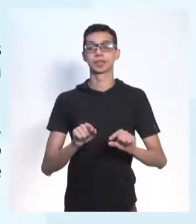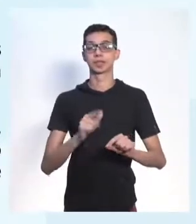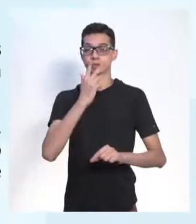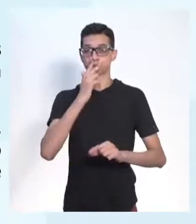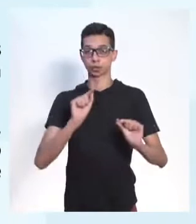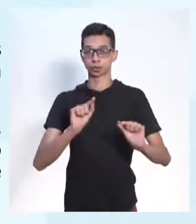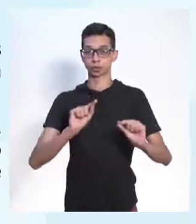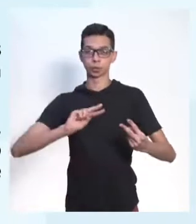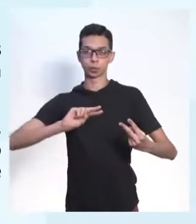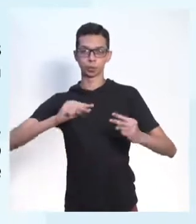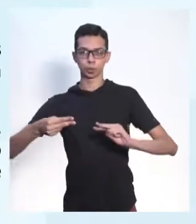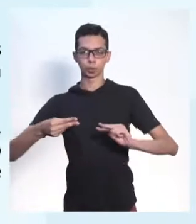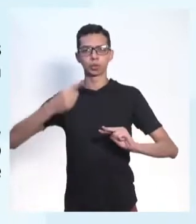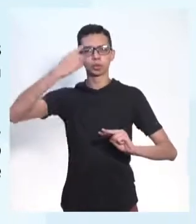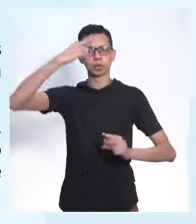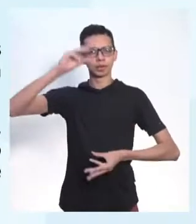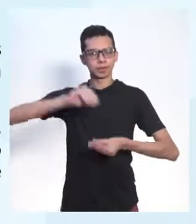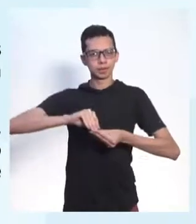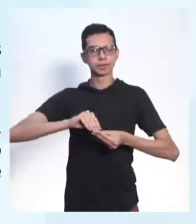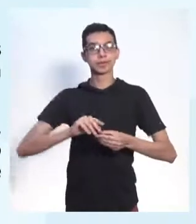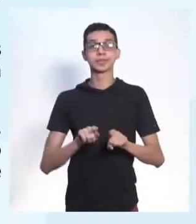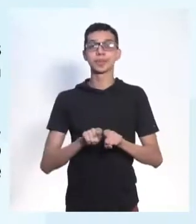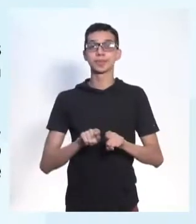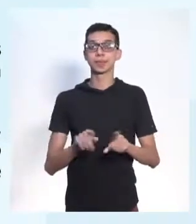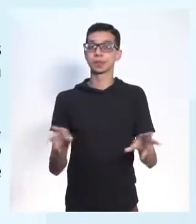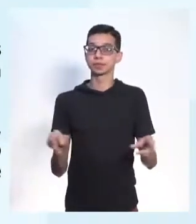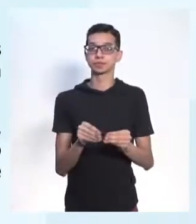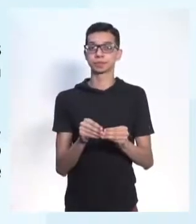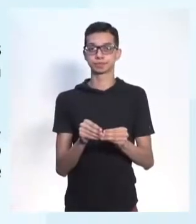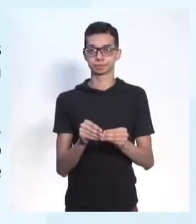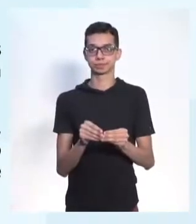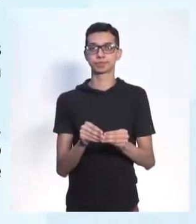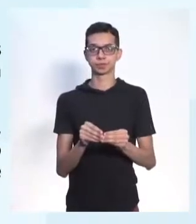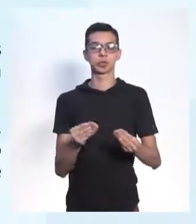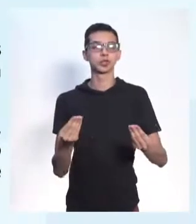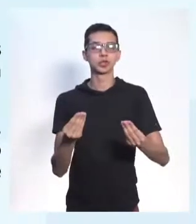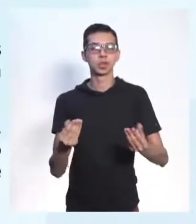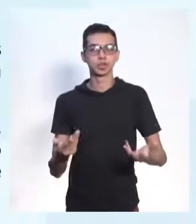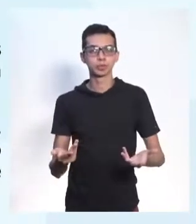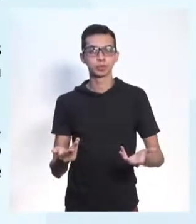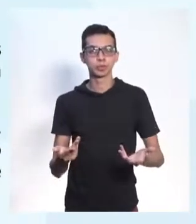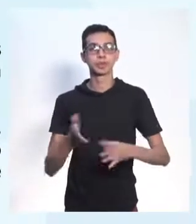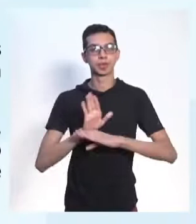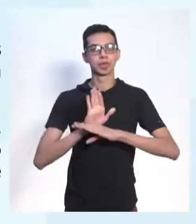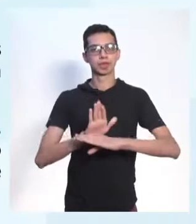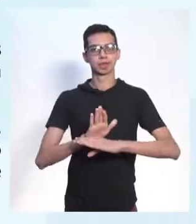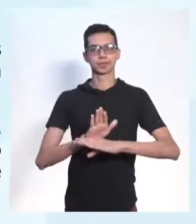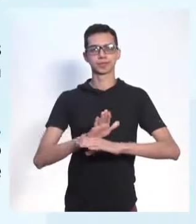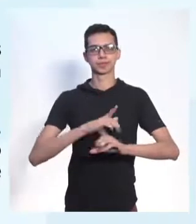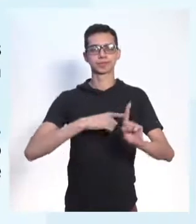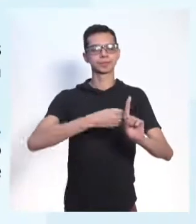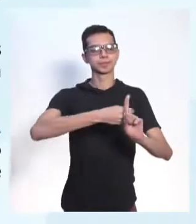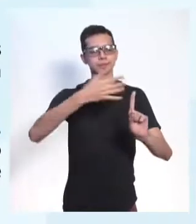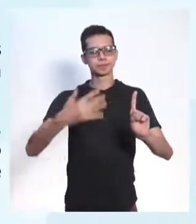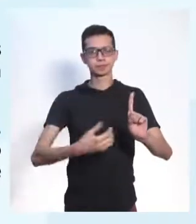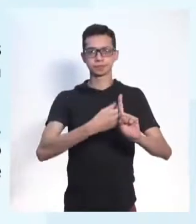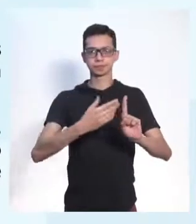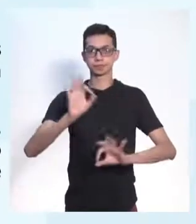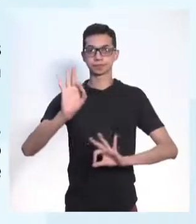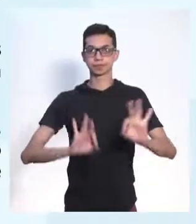oposição, contraste, conclusão e síntese como auxiliares na construção de argumentação